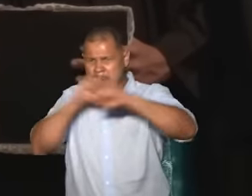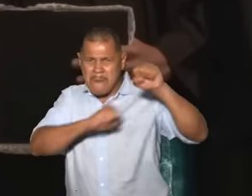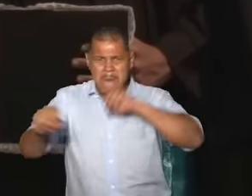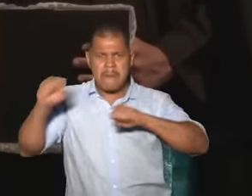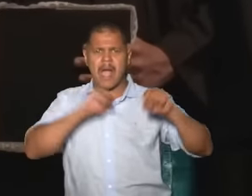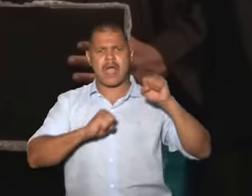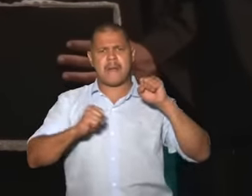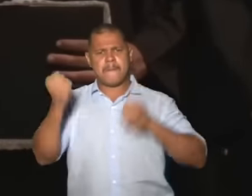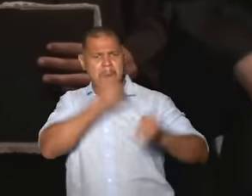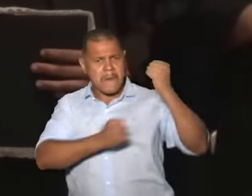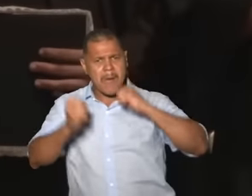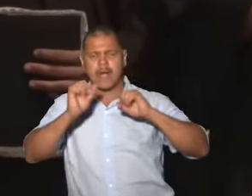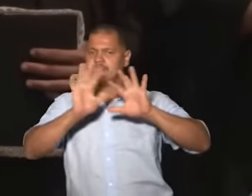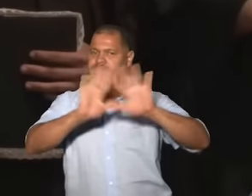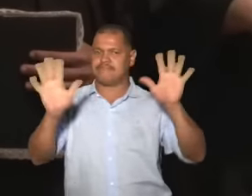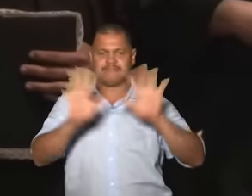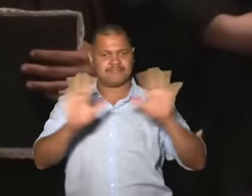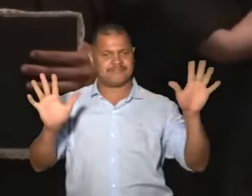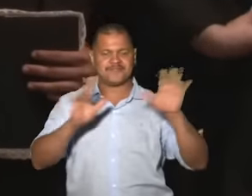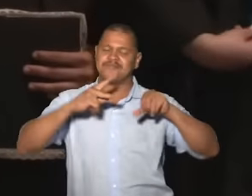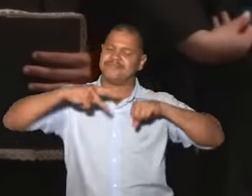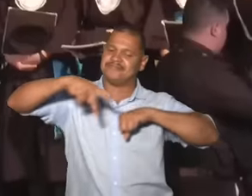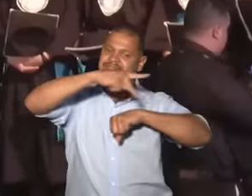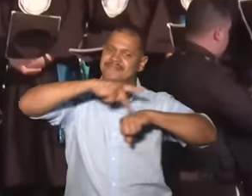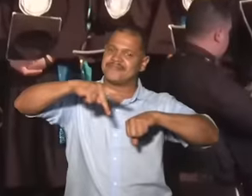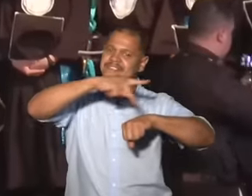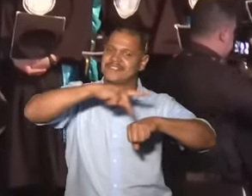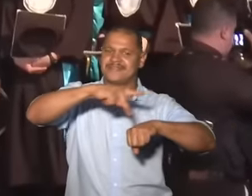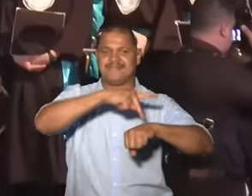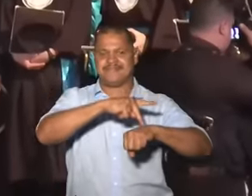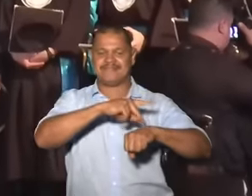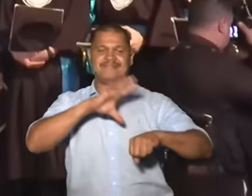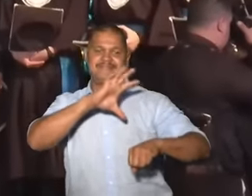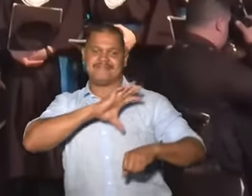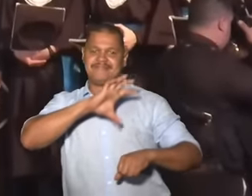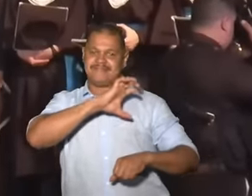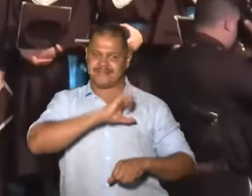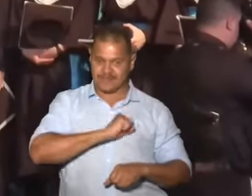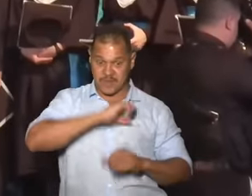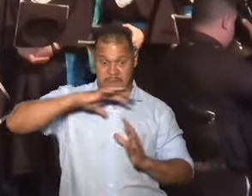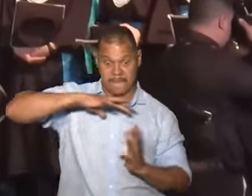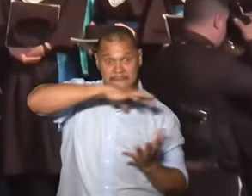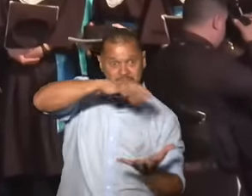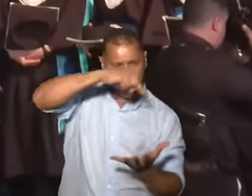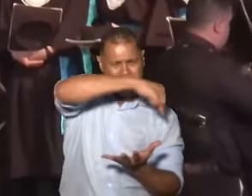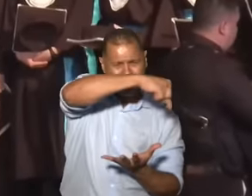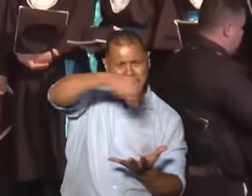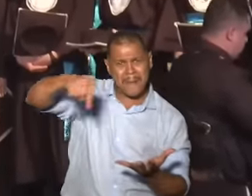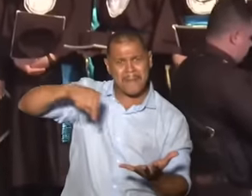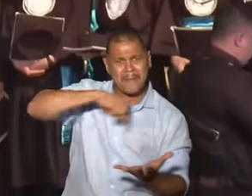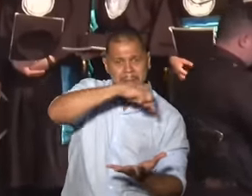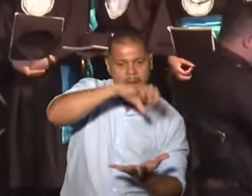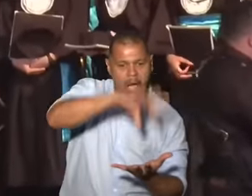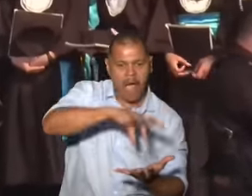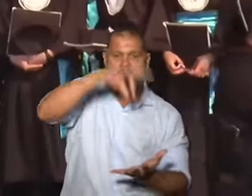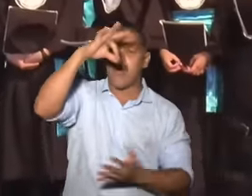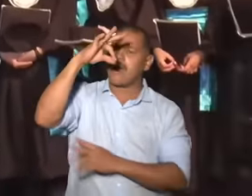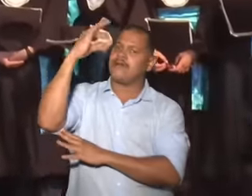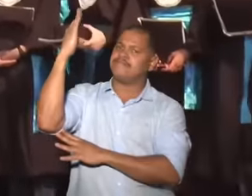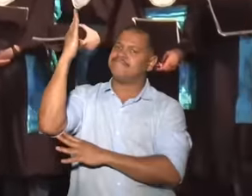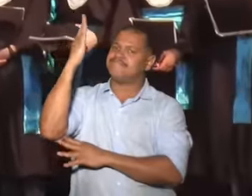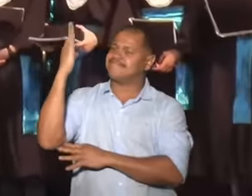própria morte. Terra adorada, entre outras mil, és tu, Brasil, ó pátria